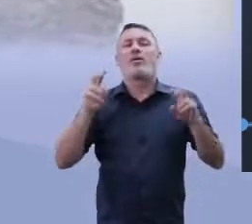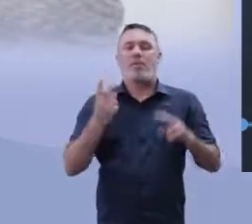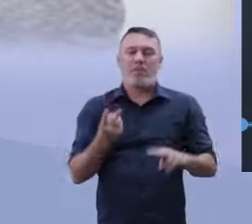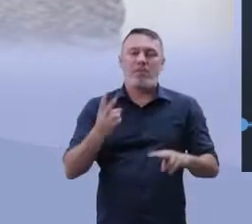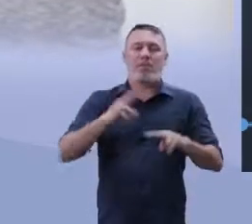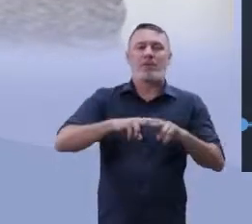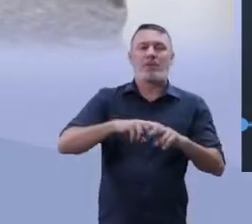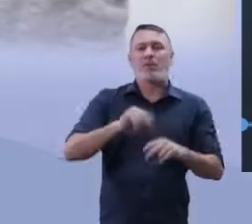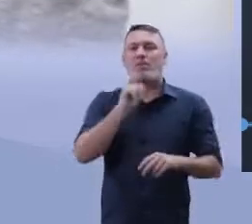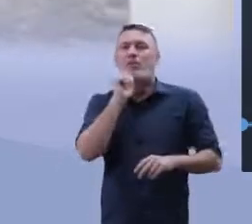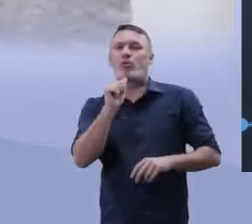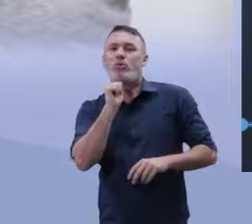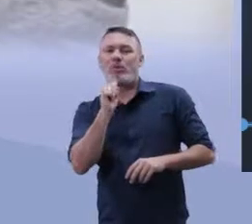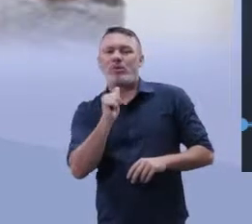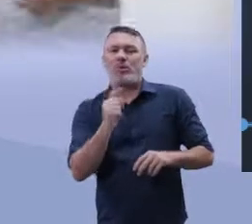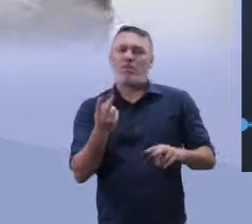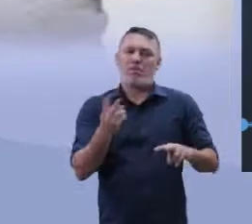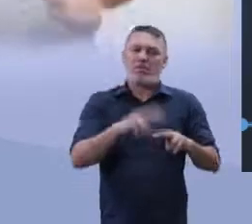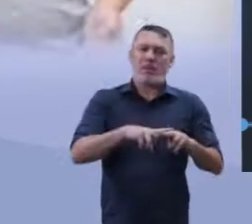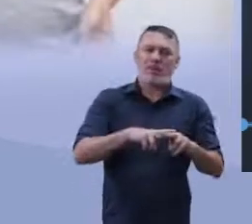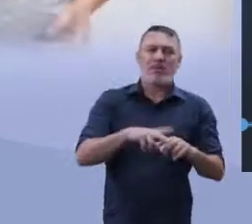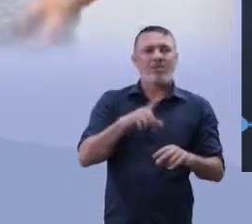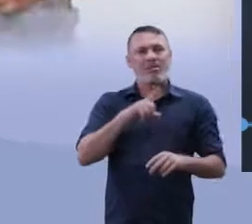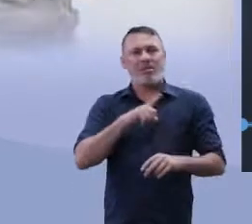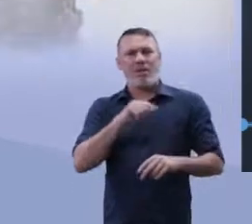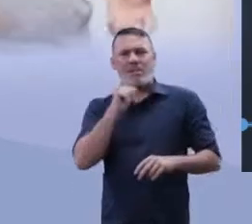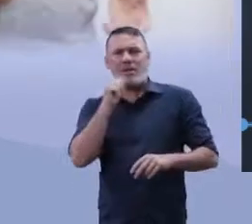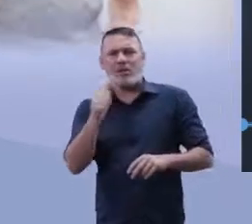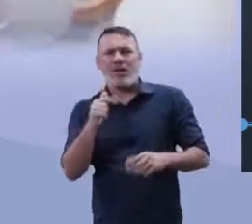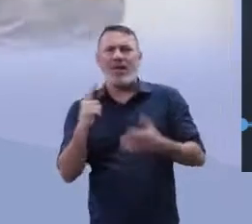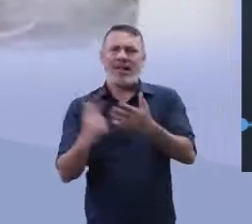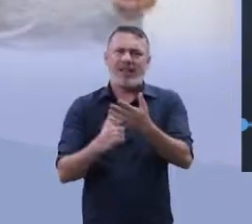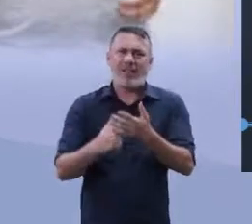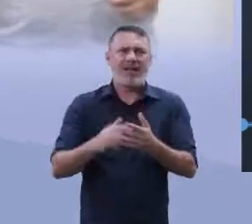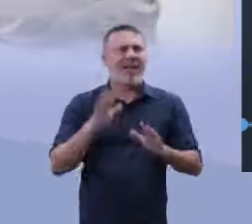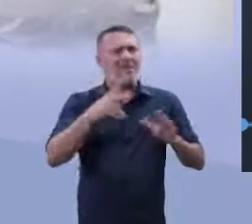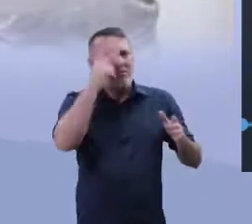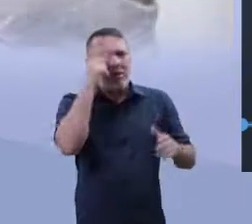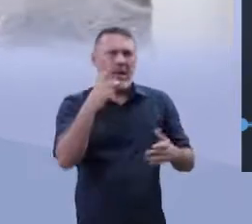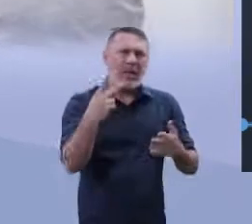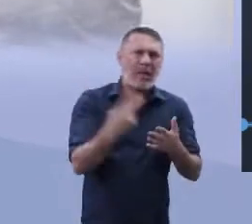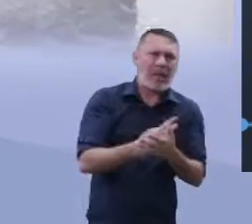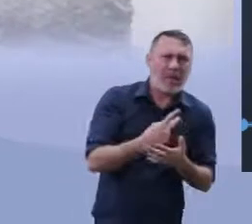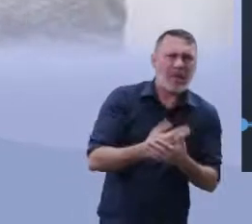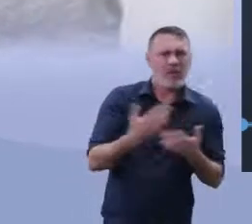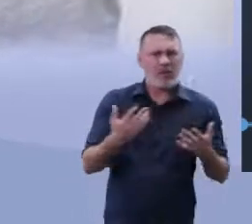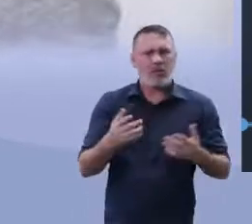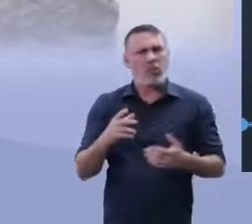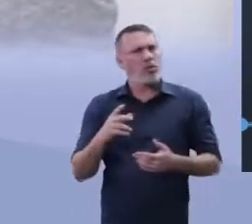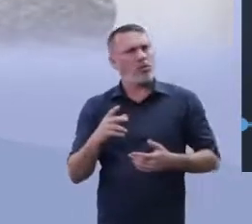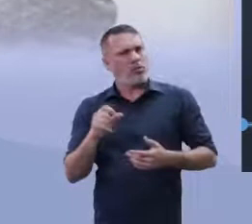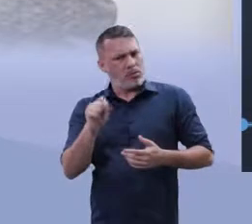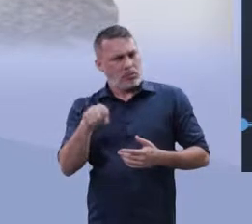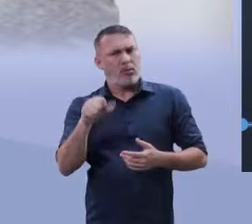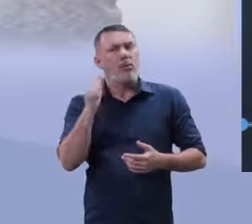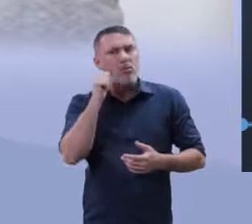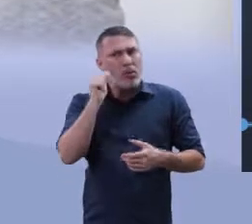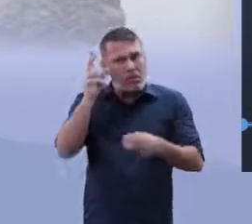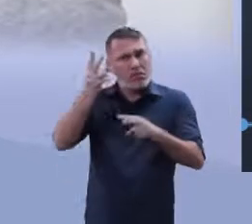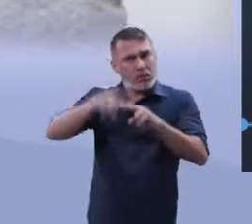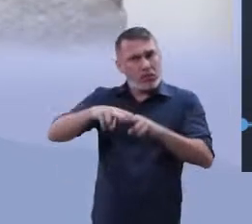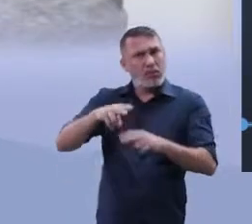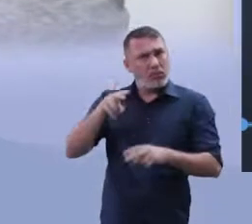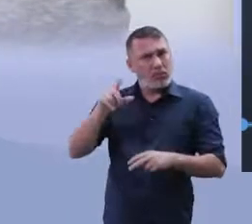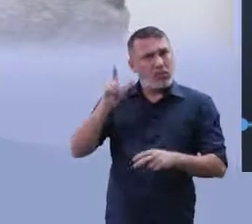que Menstruam. Até alguns riram, como assim presos que menstruam? Tá errado, professor. Eu falei, não, porque as mulheres também estão no